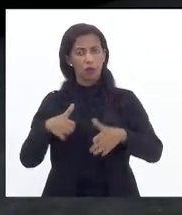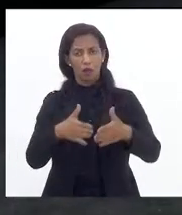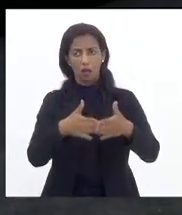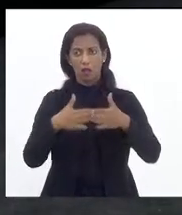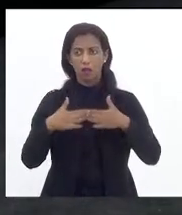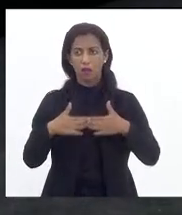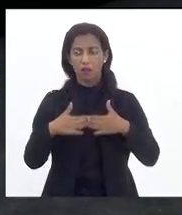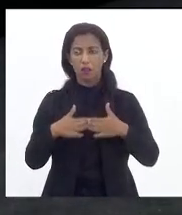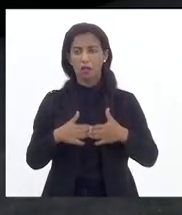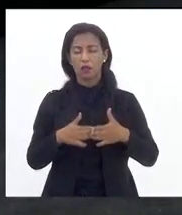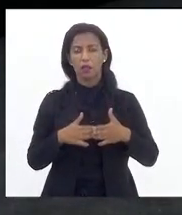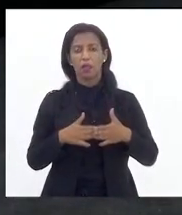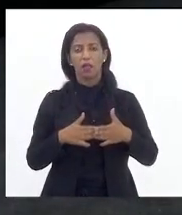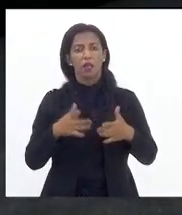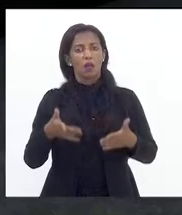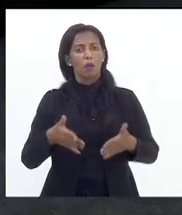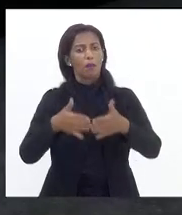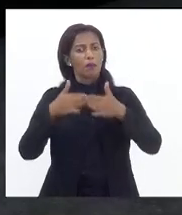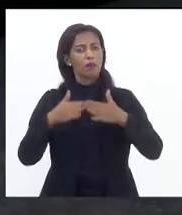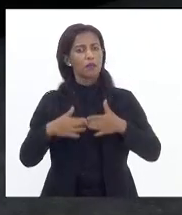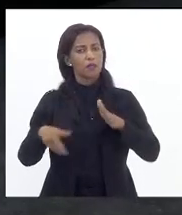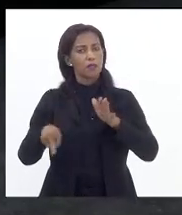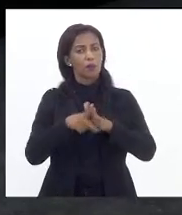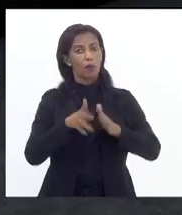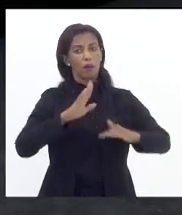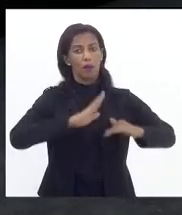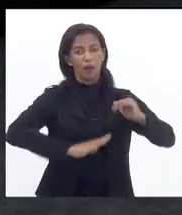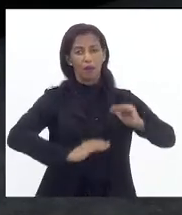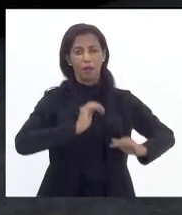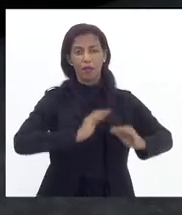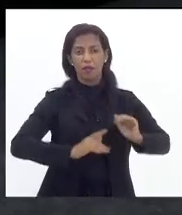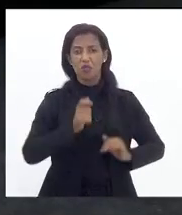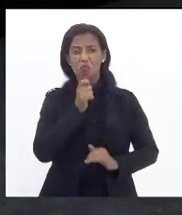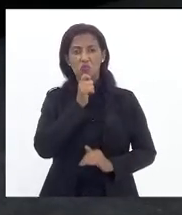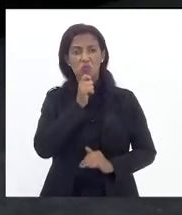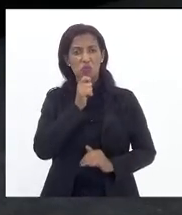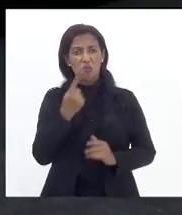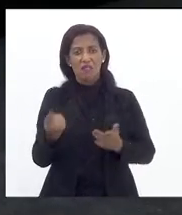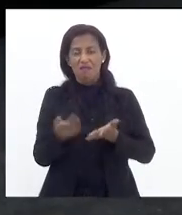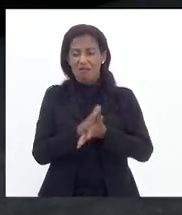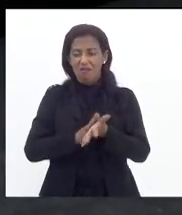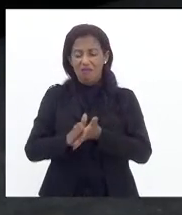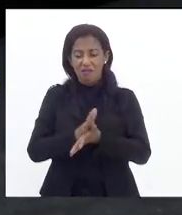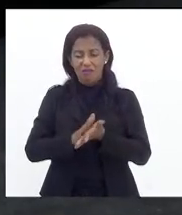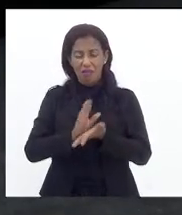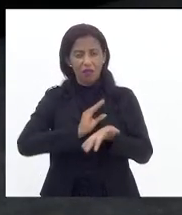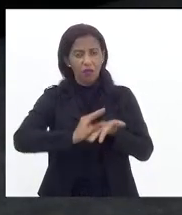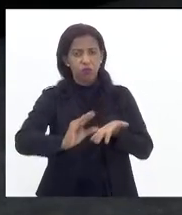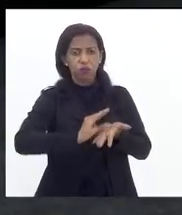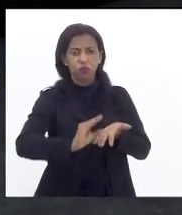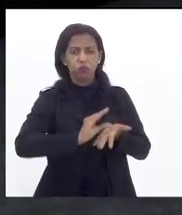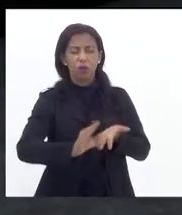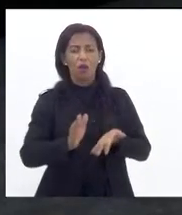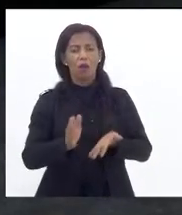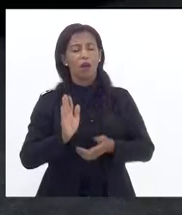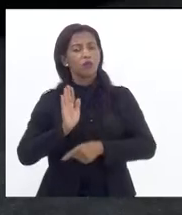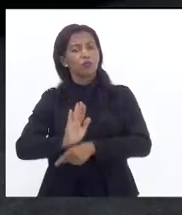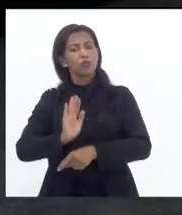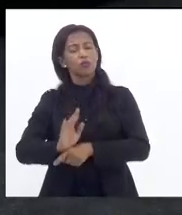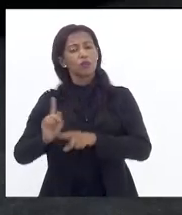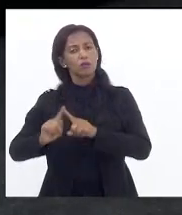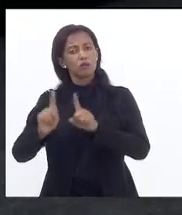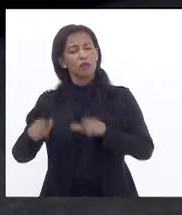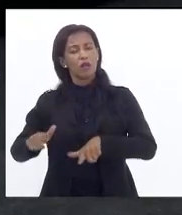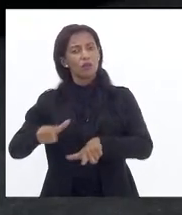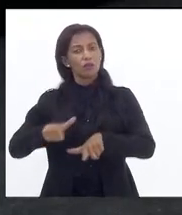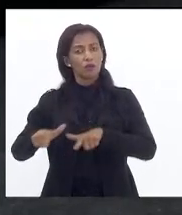licenças institui uma licença capacitação que não tem nenhuma contrapartida financeira para os servidores públicos